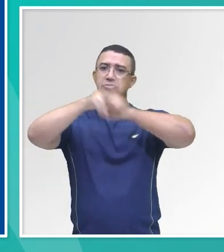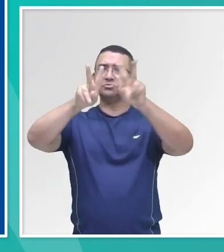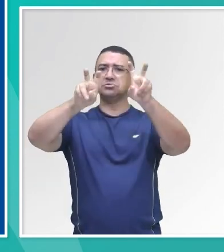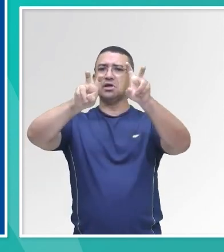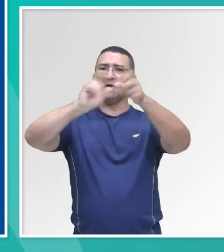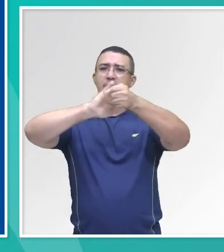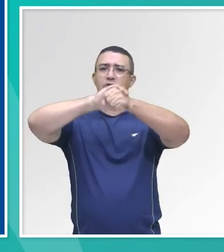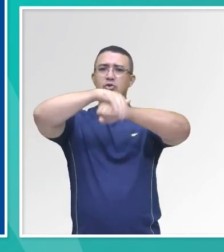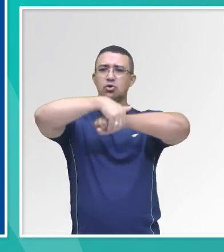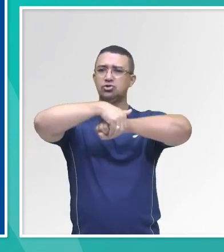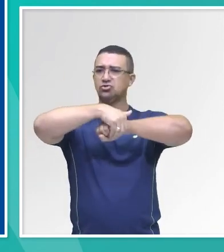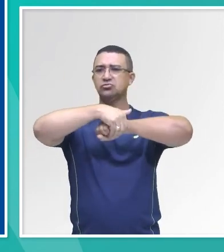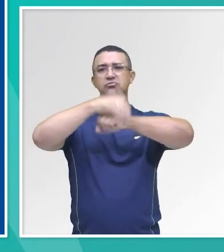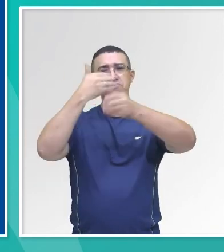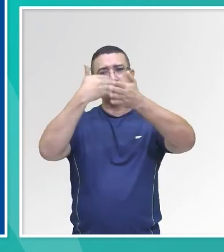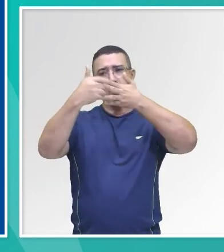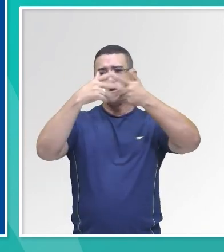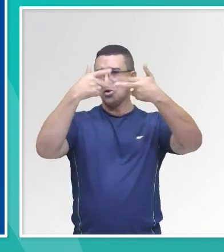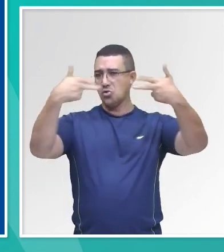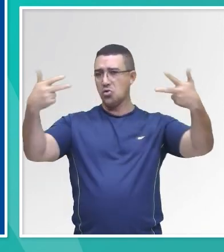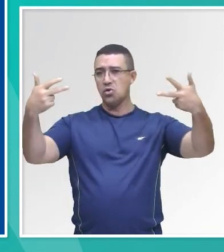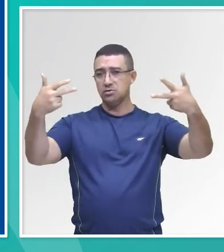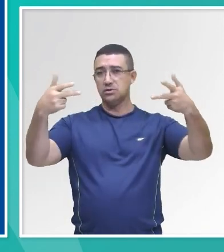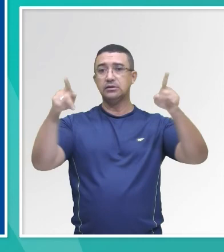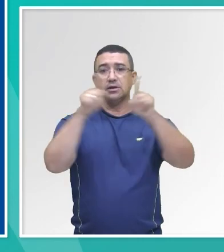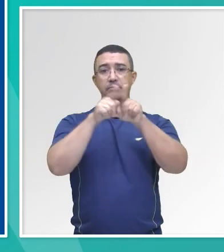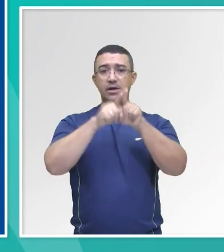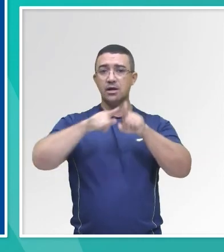um evento qualquer. Ele vai ter um espaço reduzido.